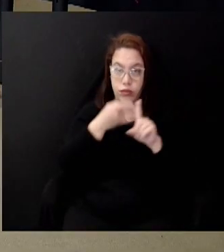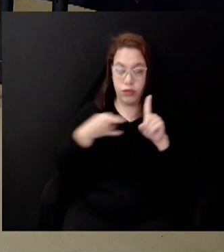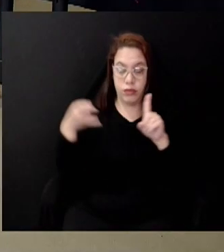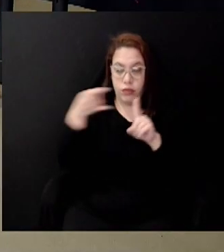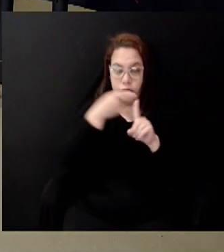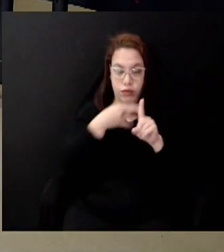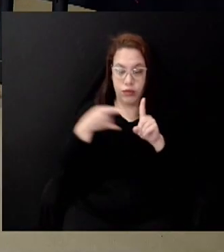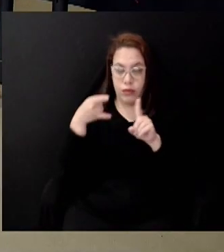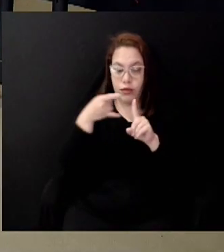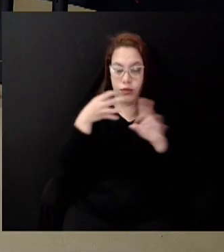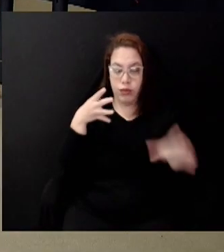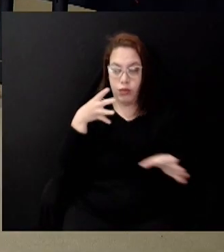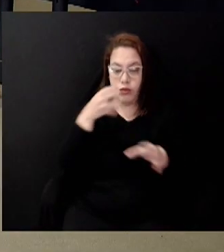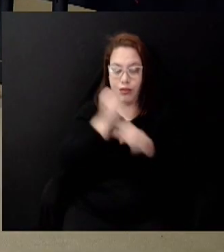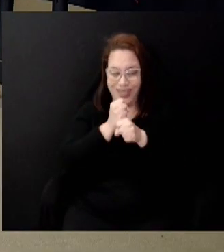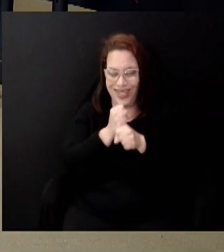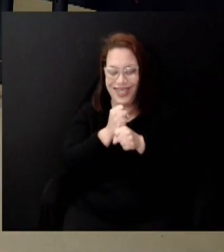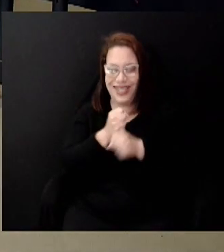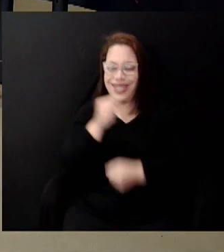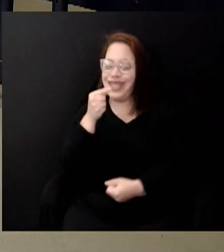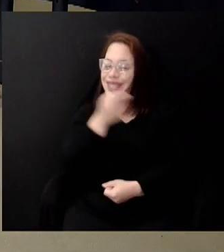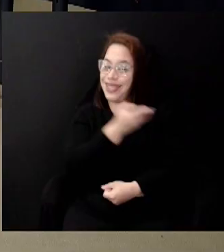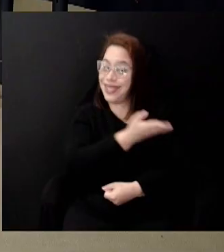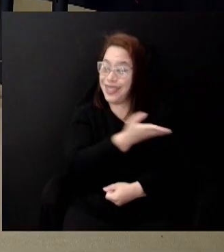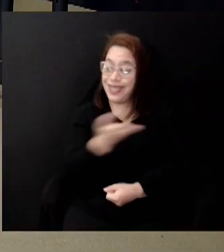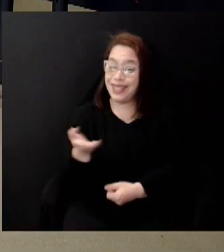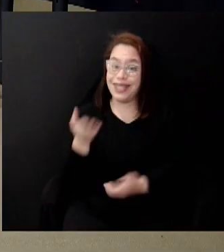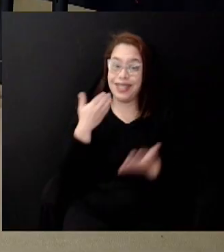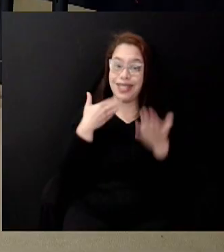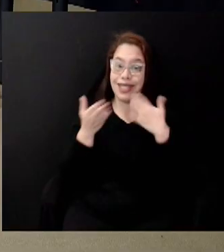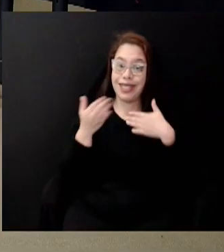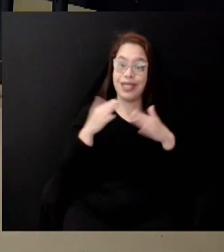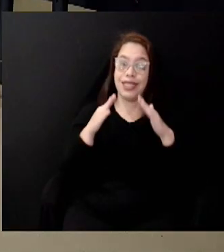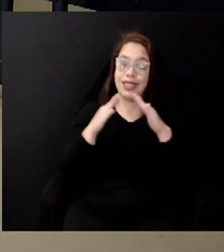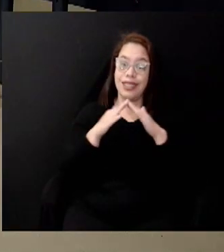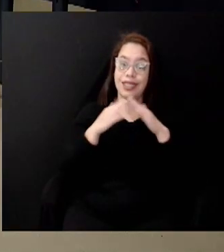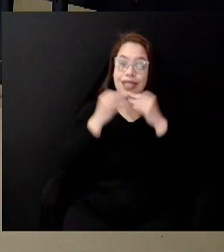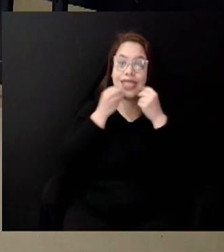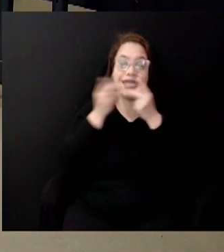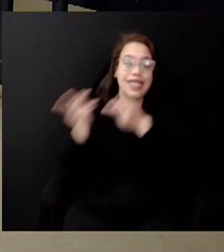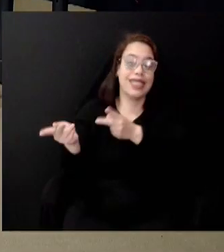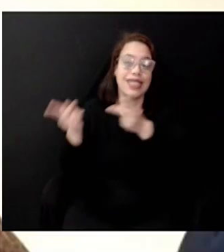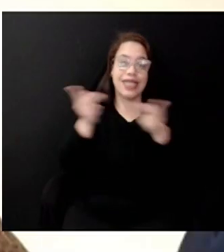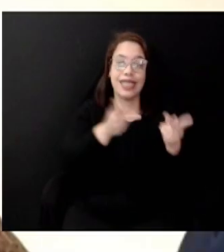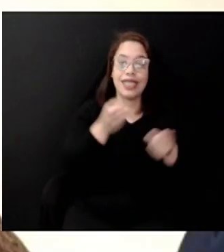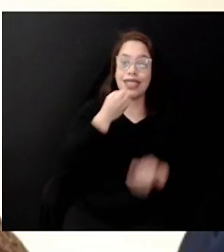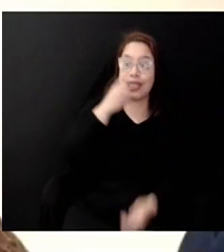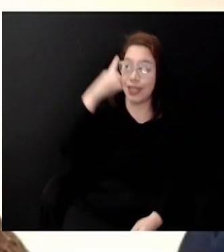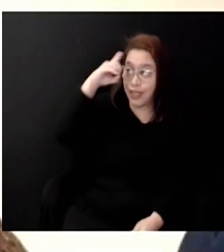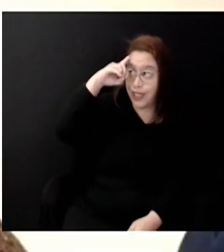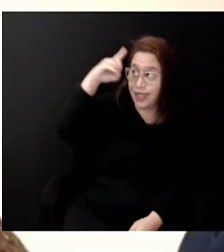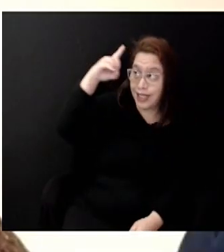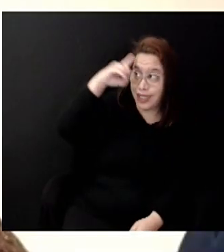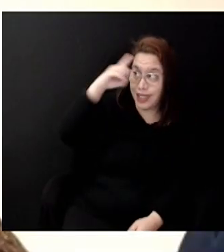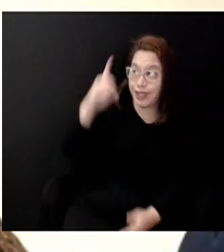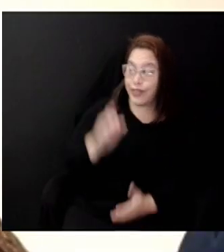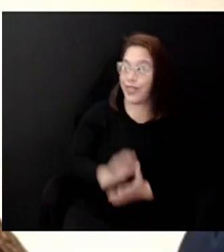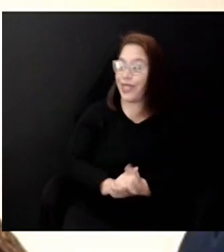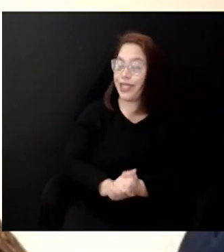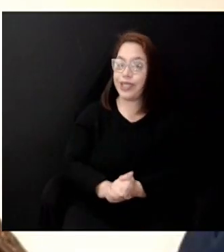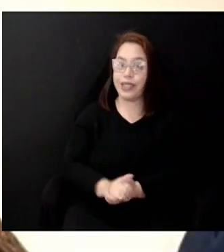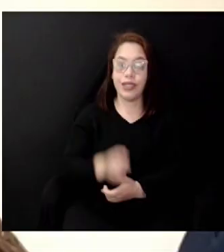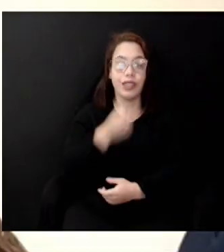completar esse timaço aqui que está falando com você que está em casa. Seja bem-vinda! Bom dia, Evelyn! Bom